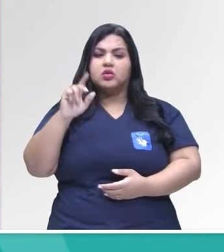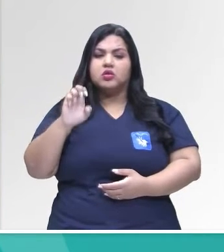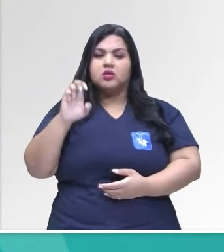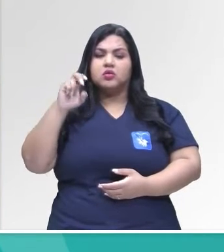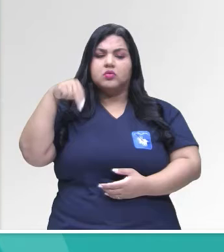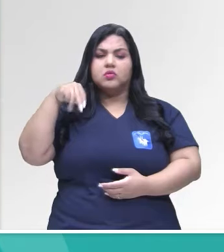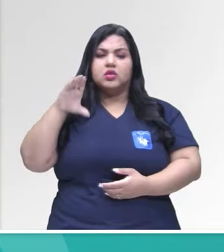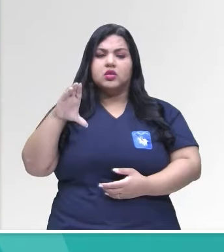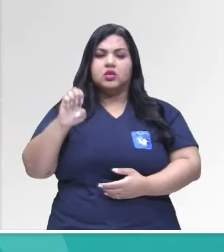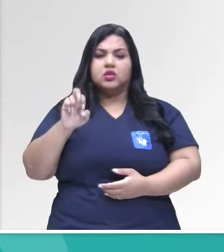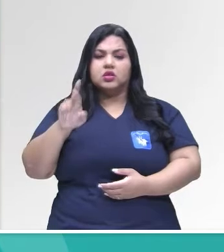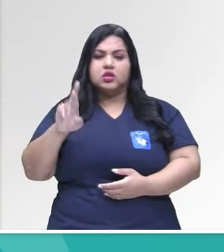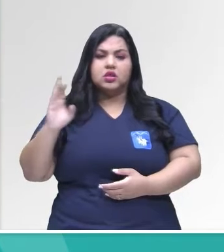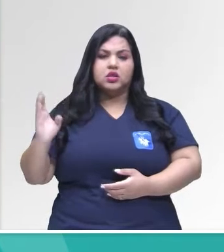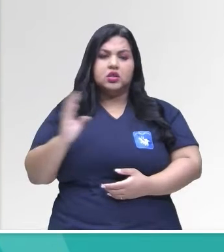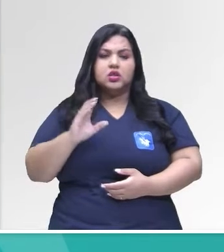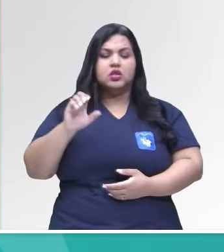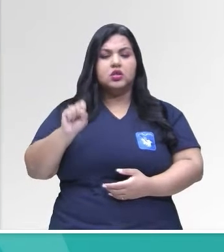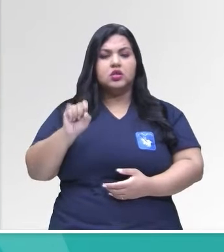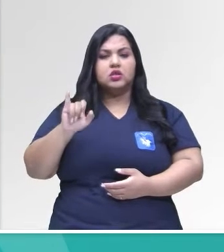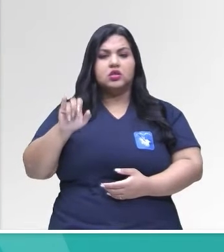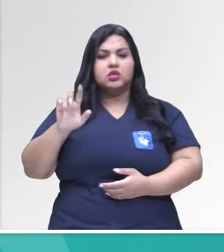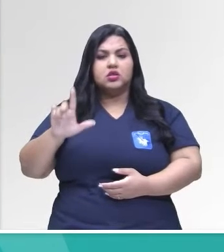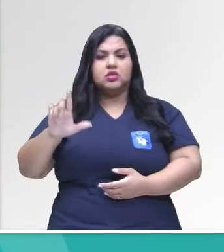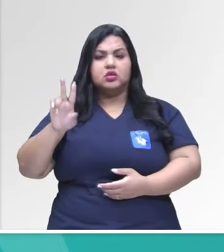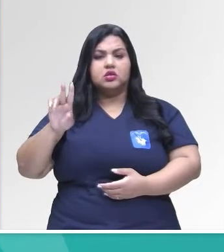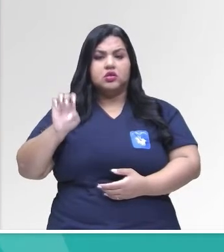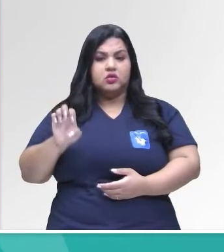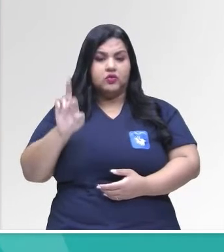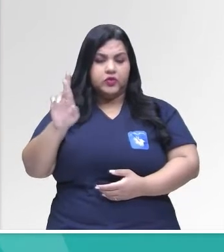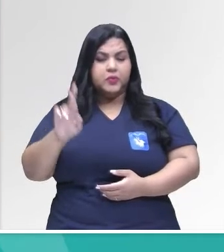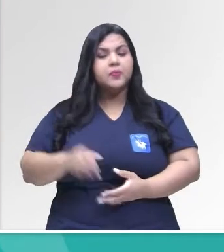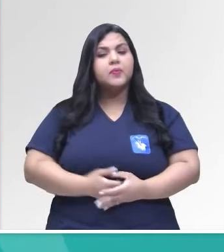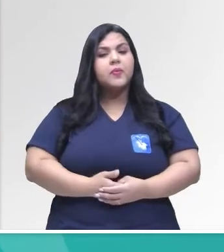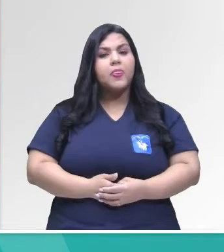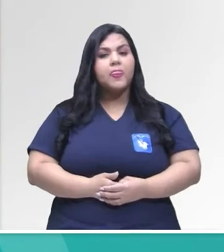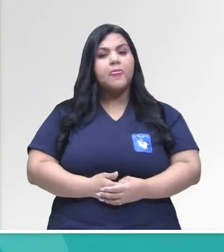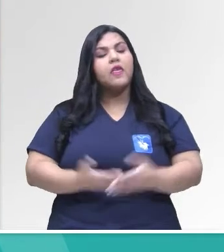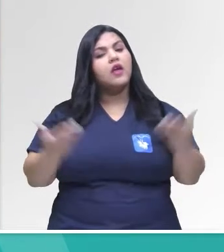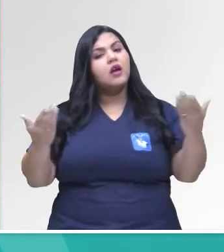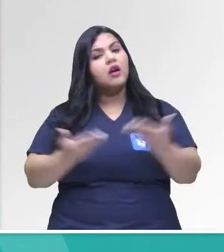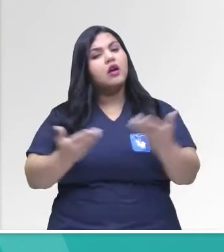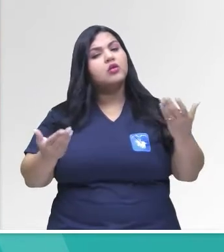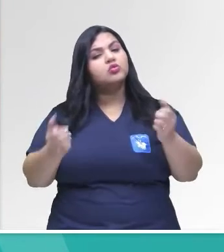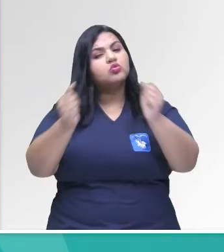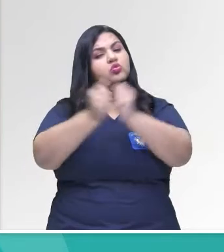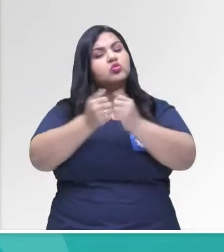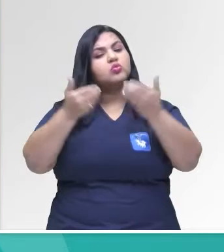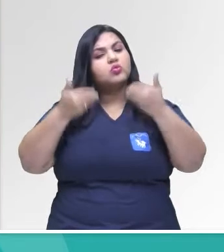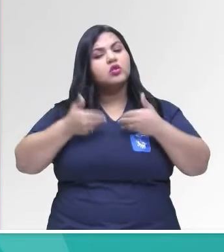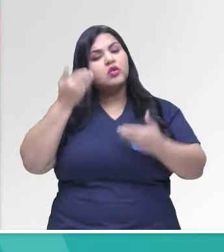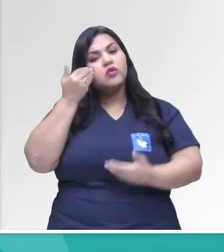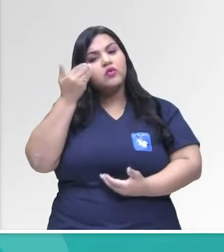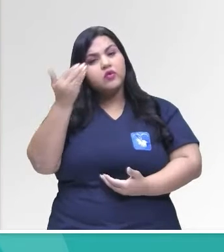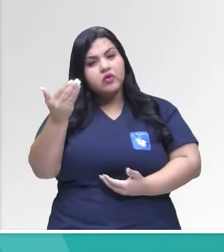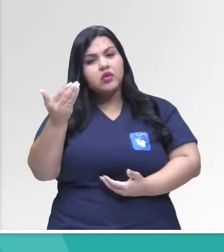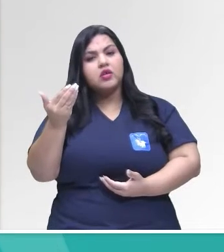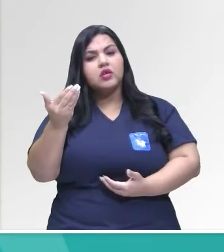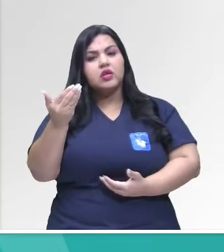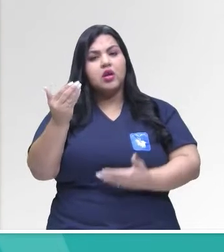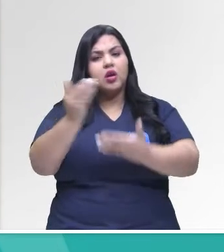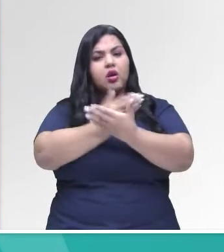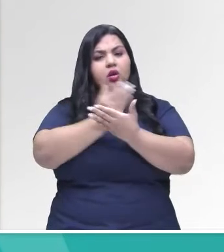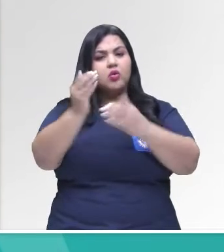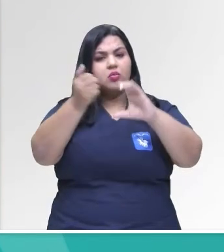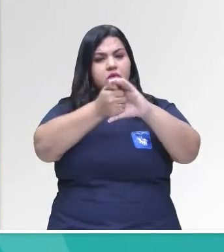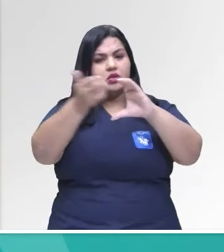Voz passiva sendo utilizada aqui. E vocês vão ver comigo agora algumas características da voz